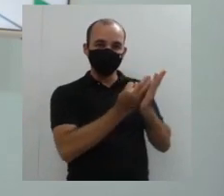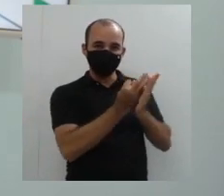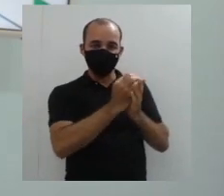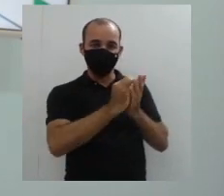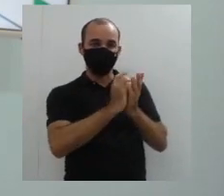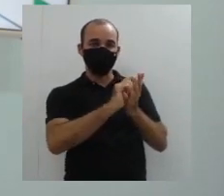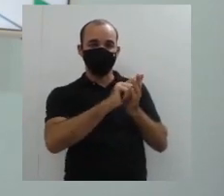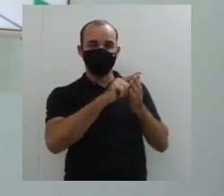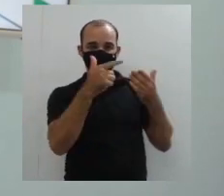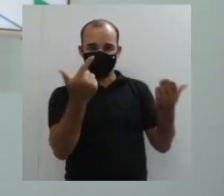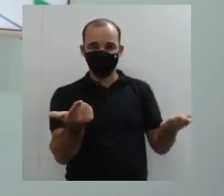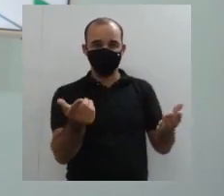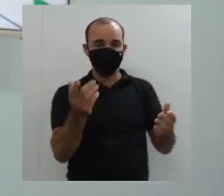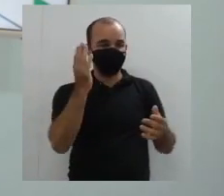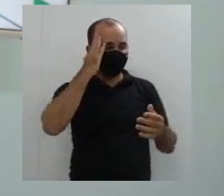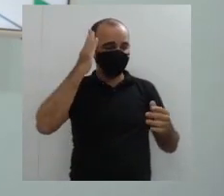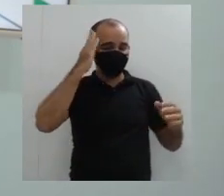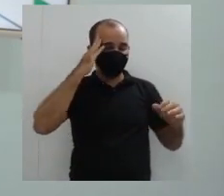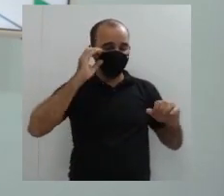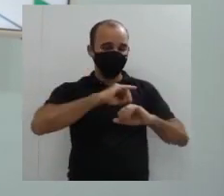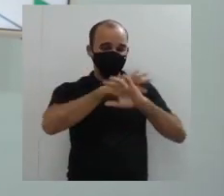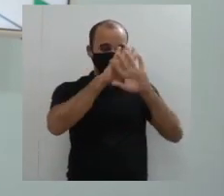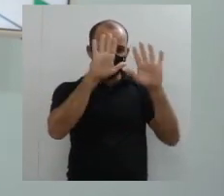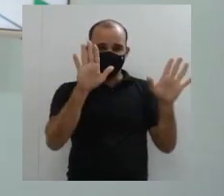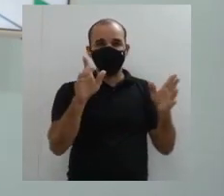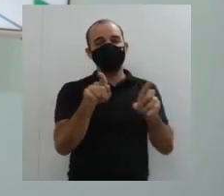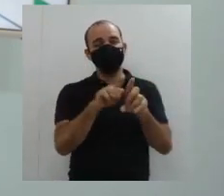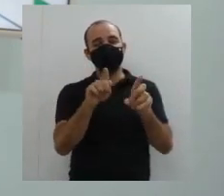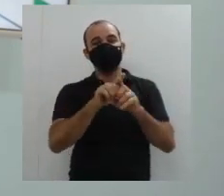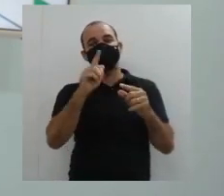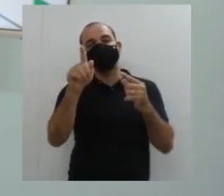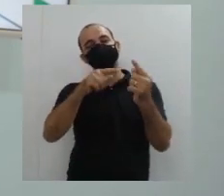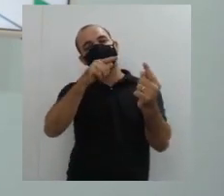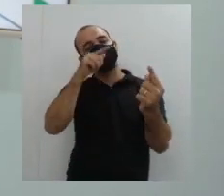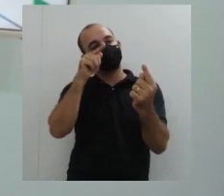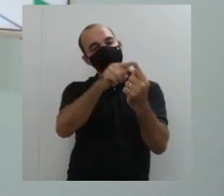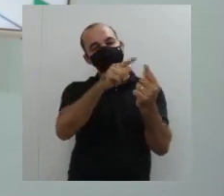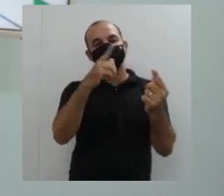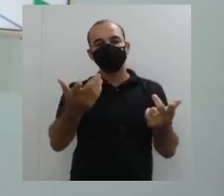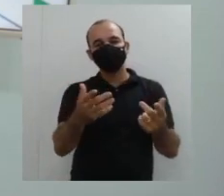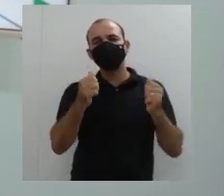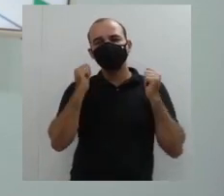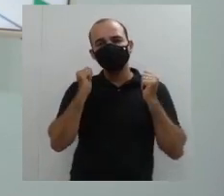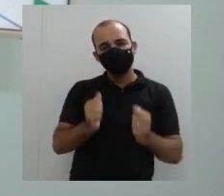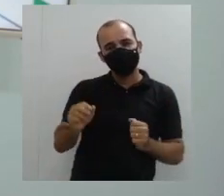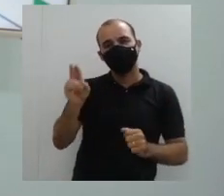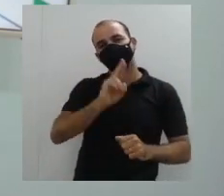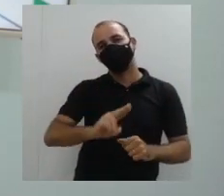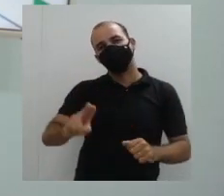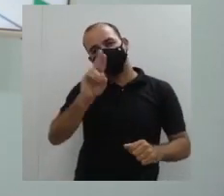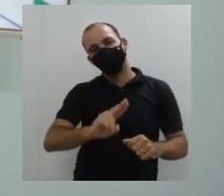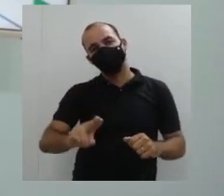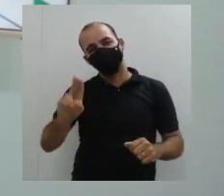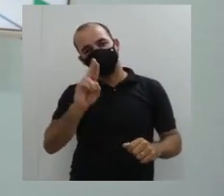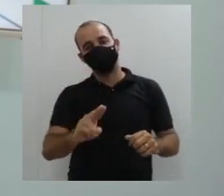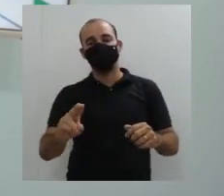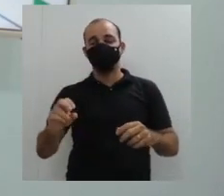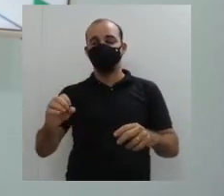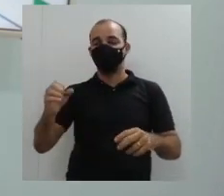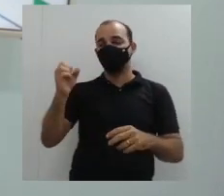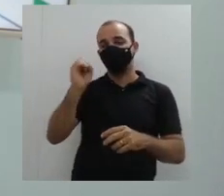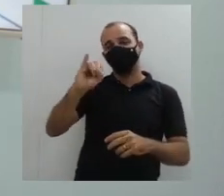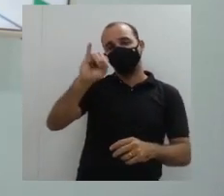objetividade. E sobre a questão da linguagem, você pode lançar mão tanto da linguagem verbal quanto a linguagem não verbal. Isso